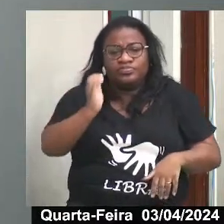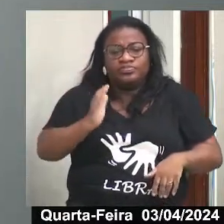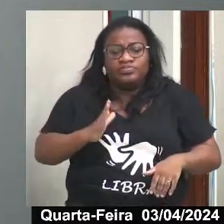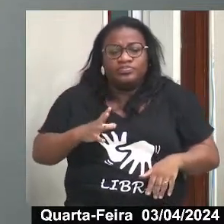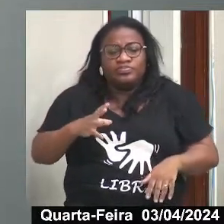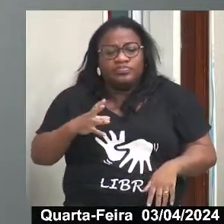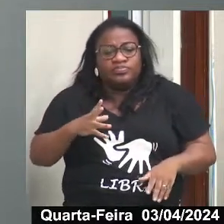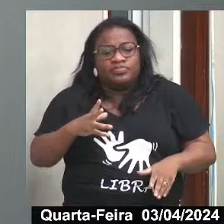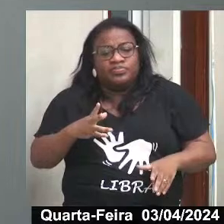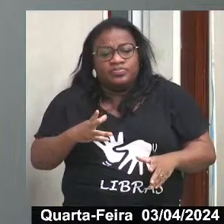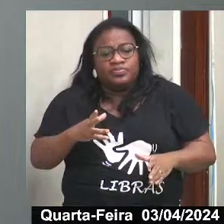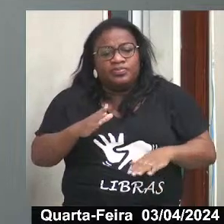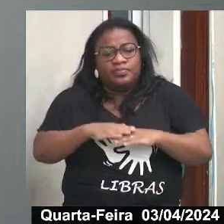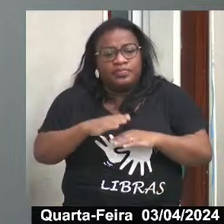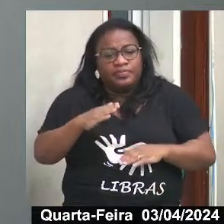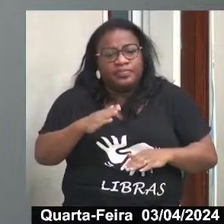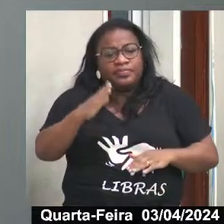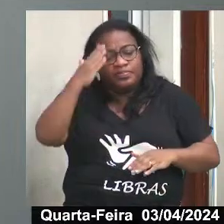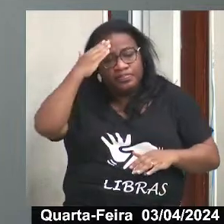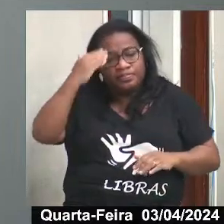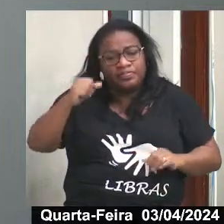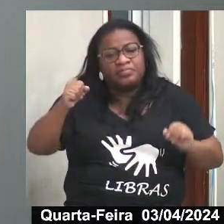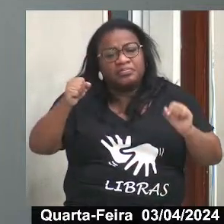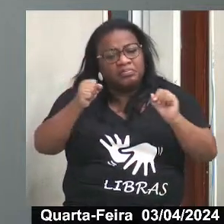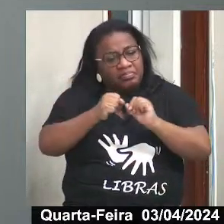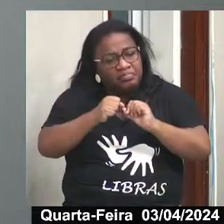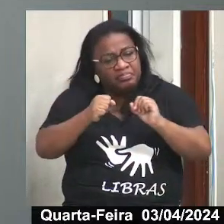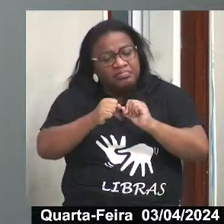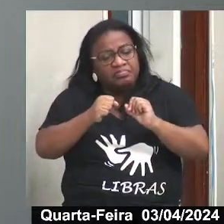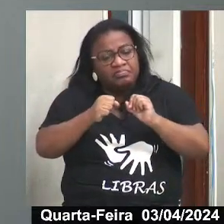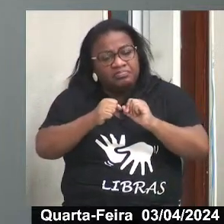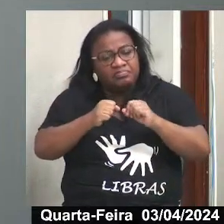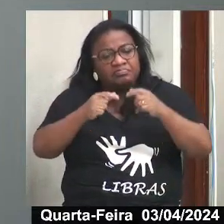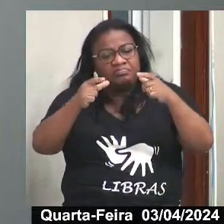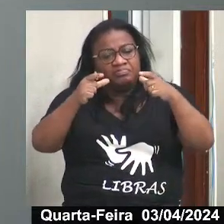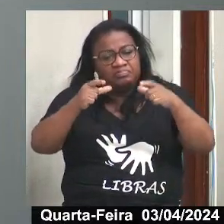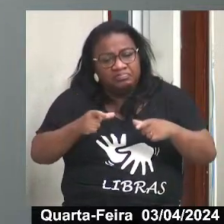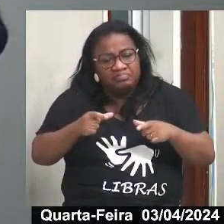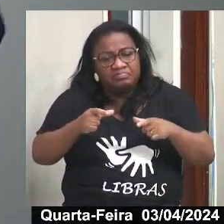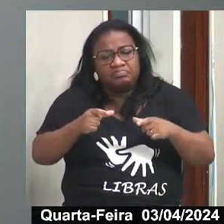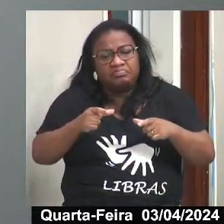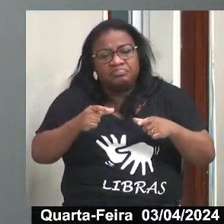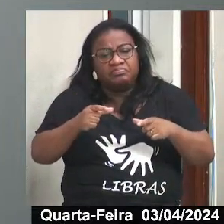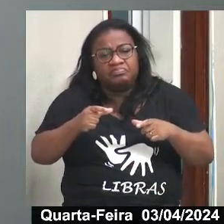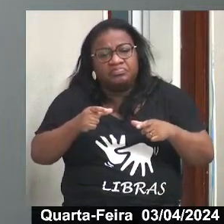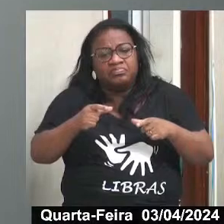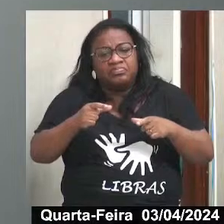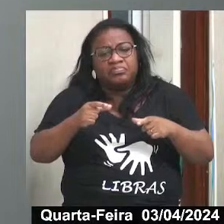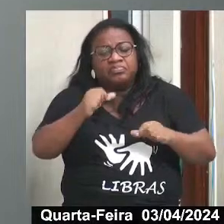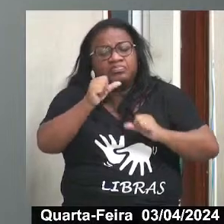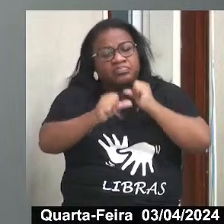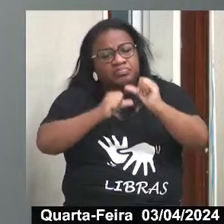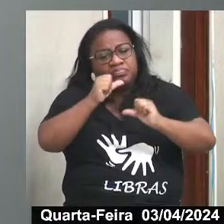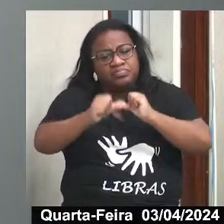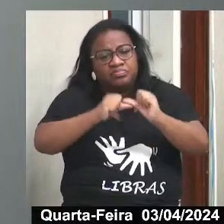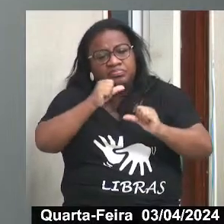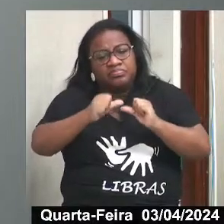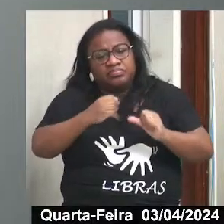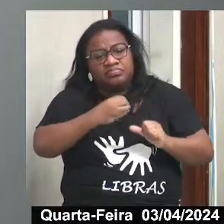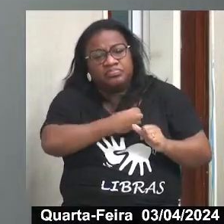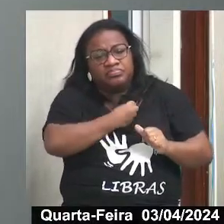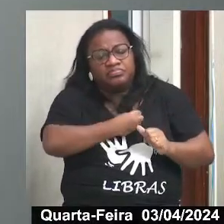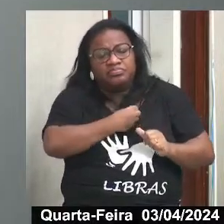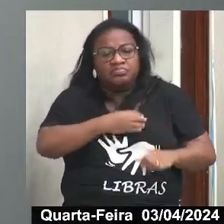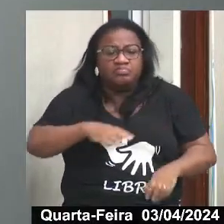eu tenho também o sentimento de dever cumprido, que foi uma instituição que impactou a vida de centenas de jovens